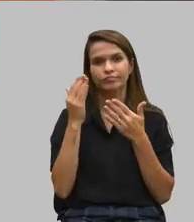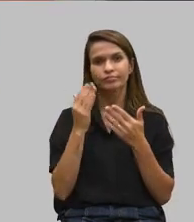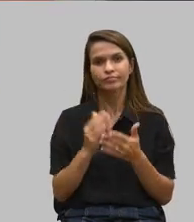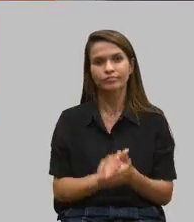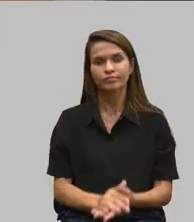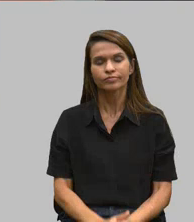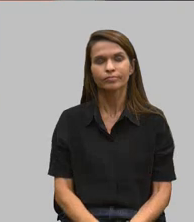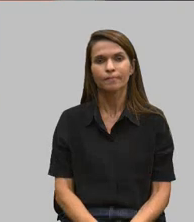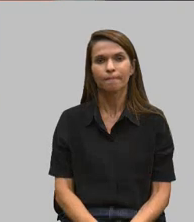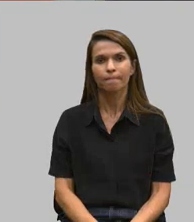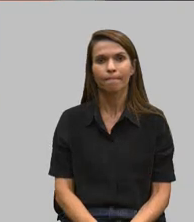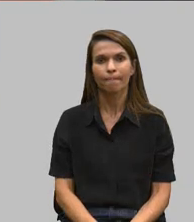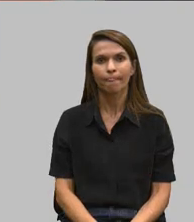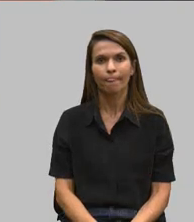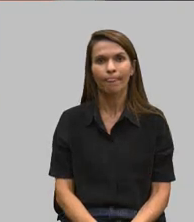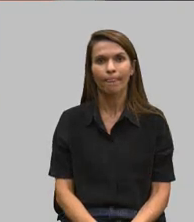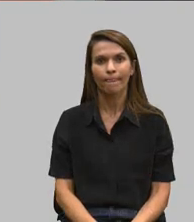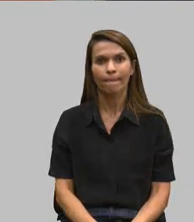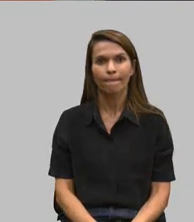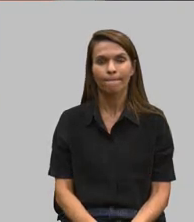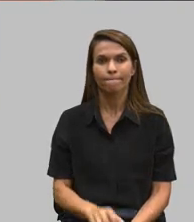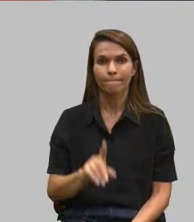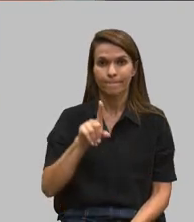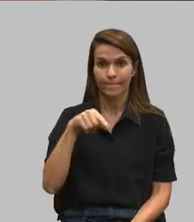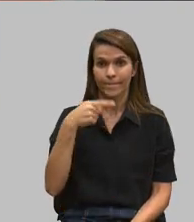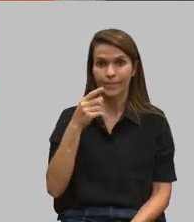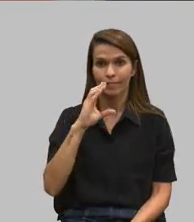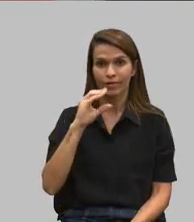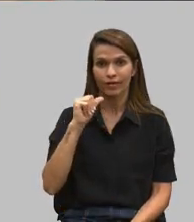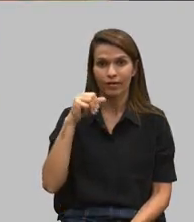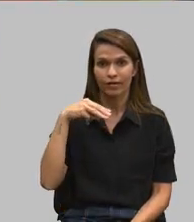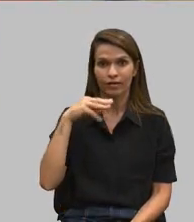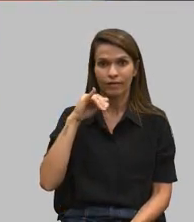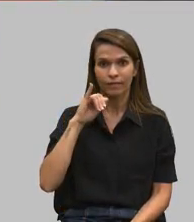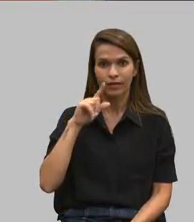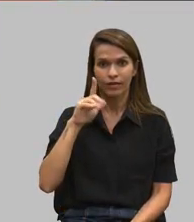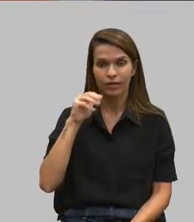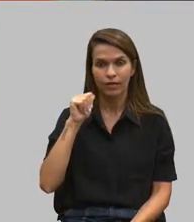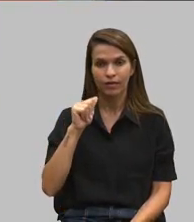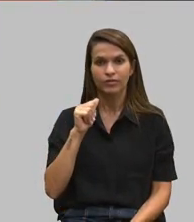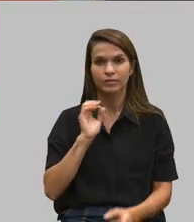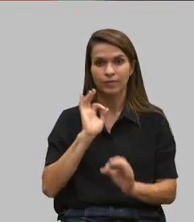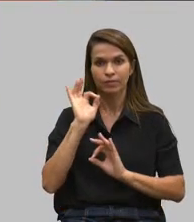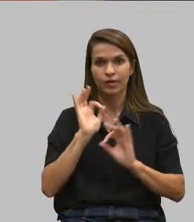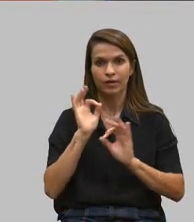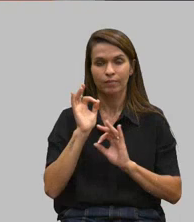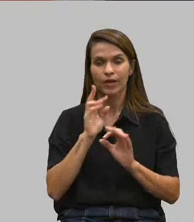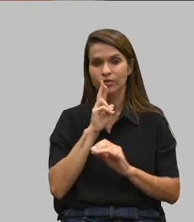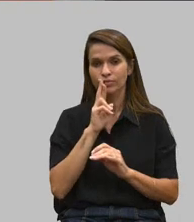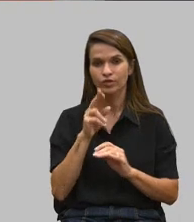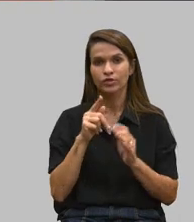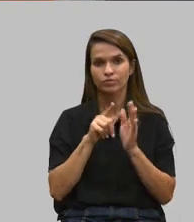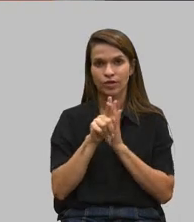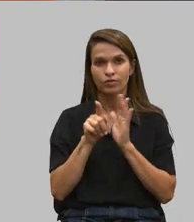Obrigado depois viu Camila você prepara para responder as perguntas aí do pessoal Marcelo